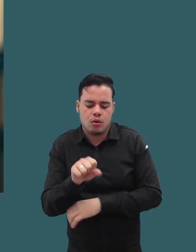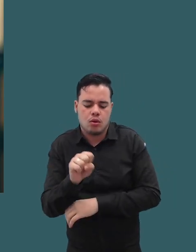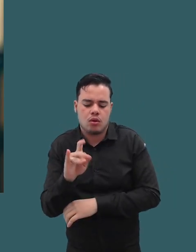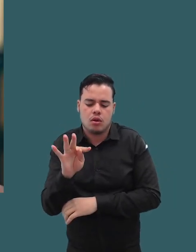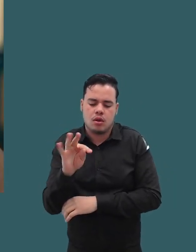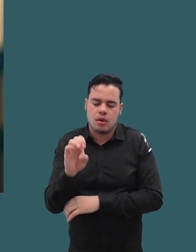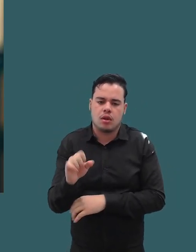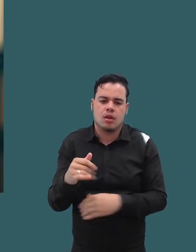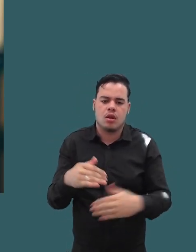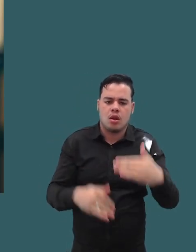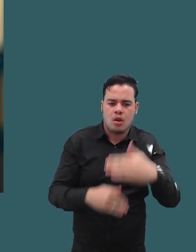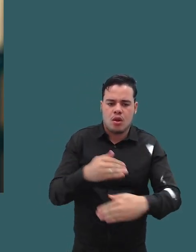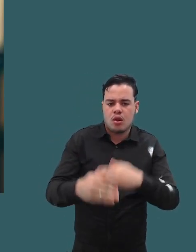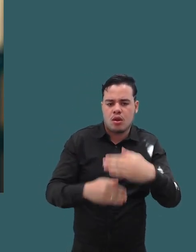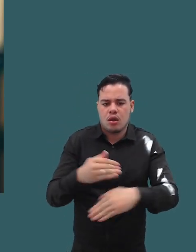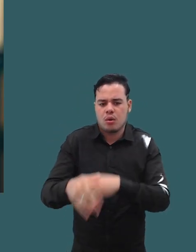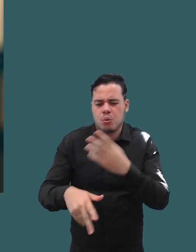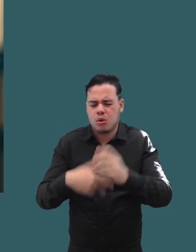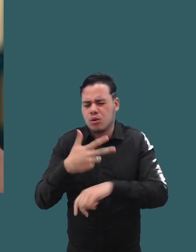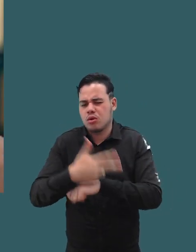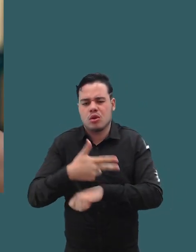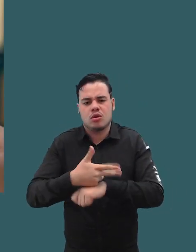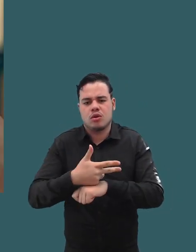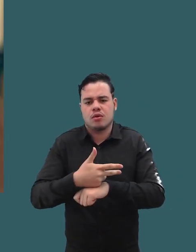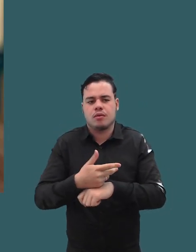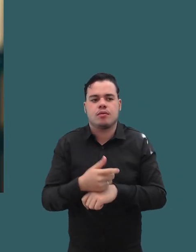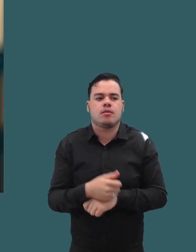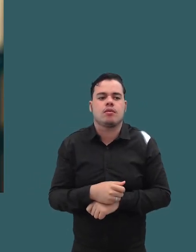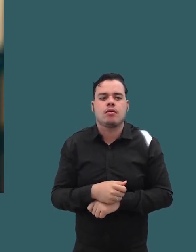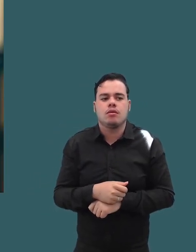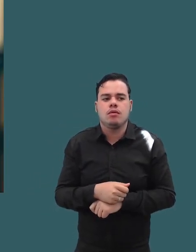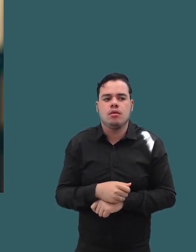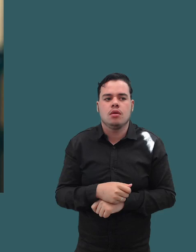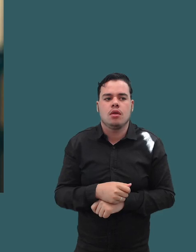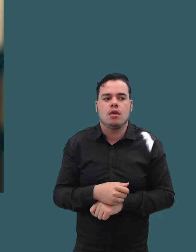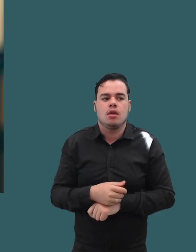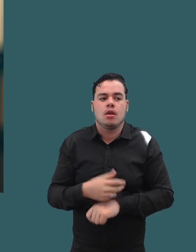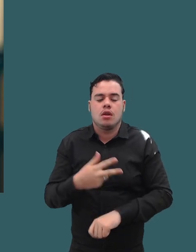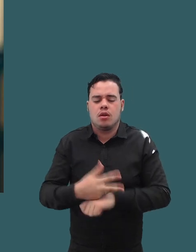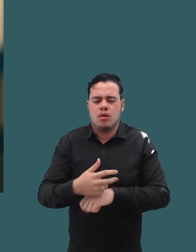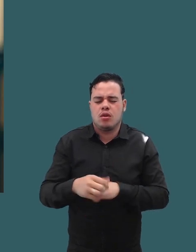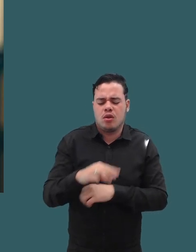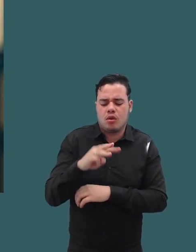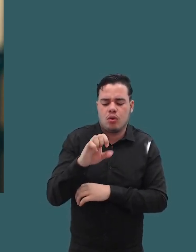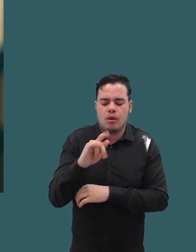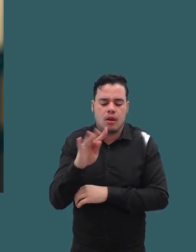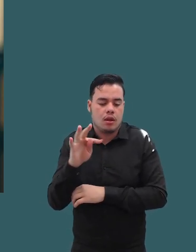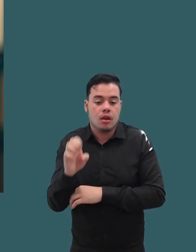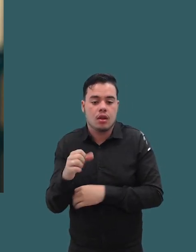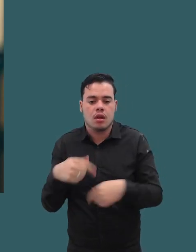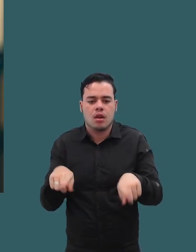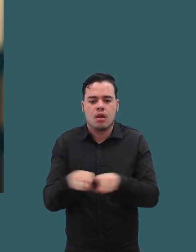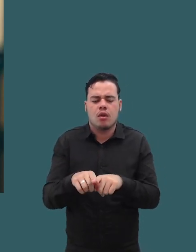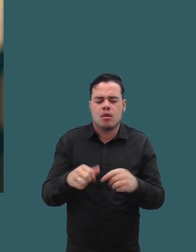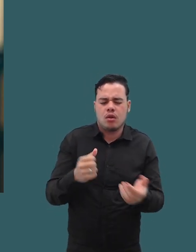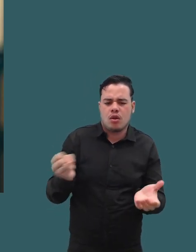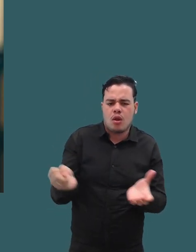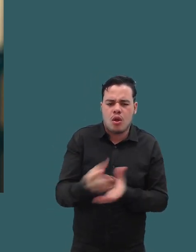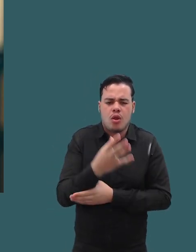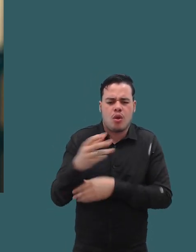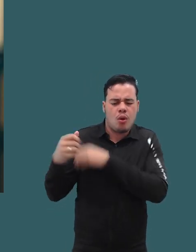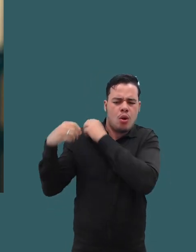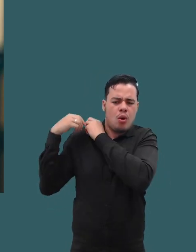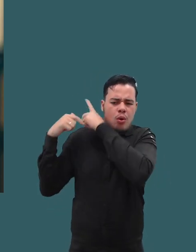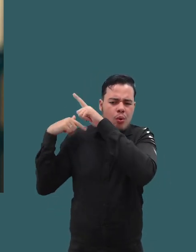de guias, na produção de vídeos, na elaboração de newsletter que possa atualizar